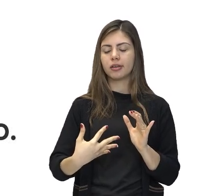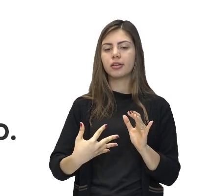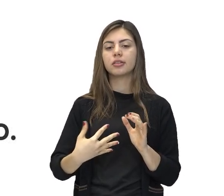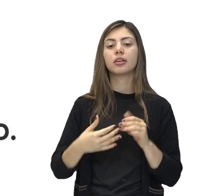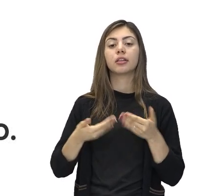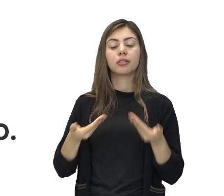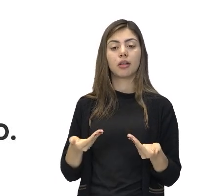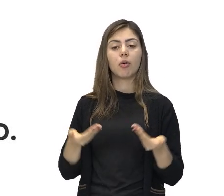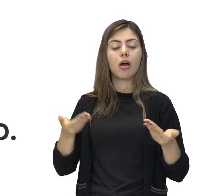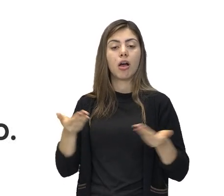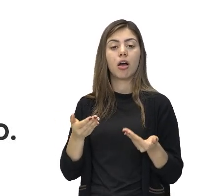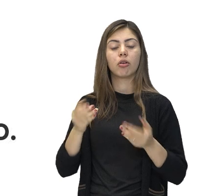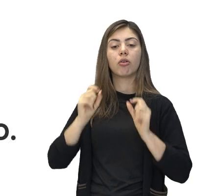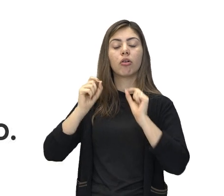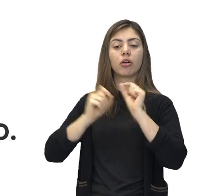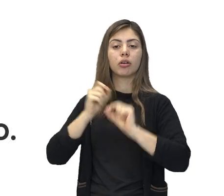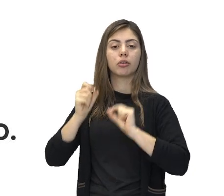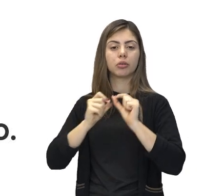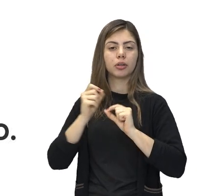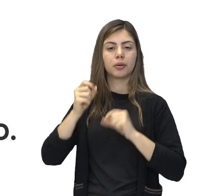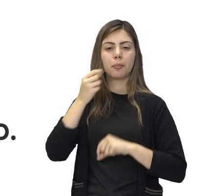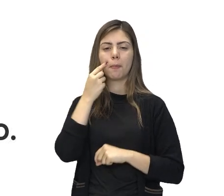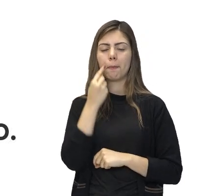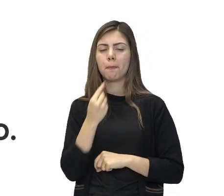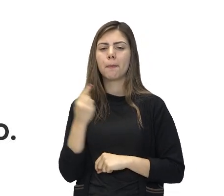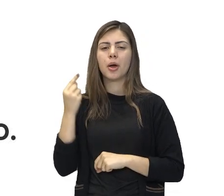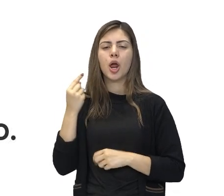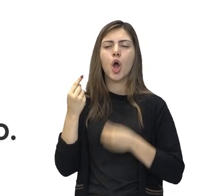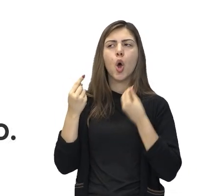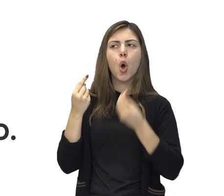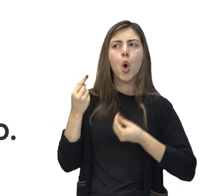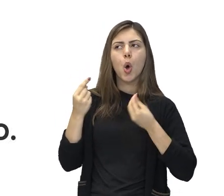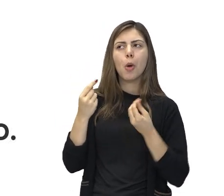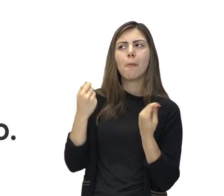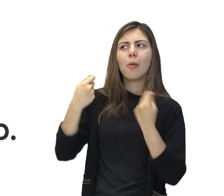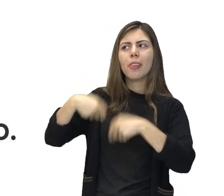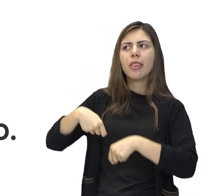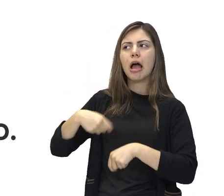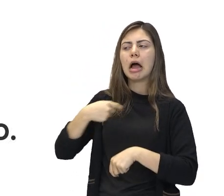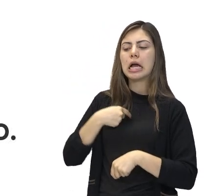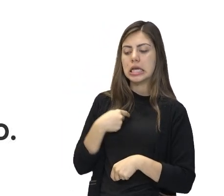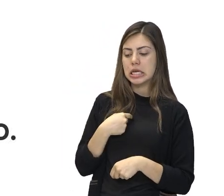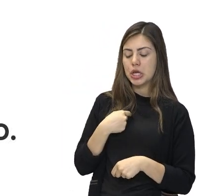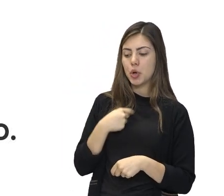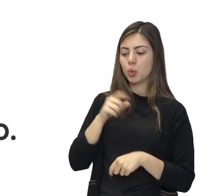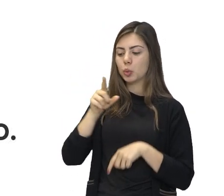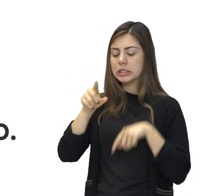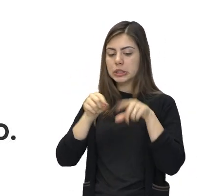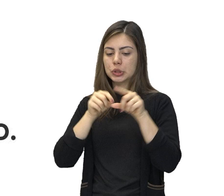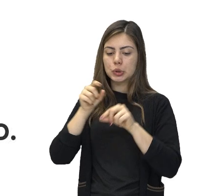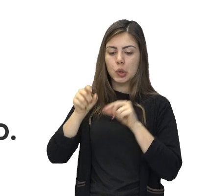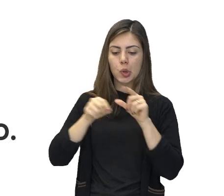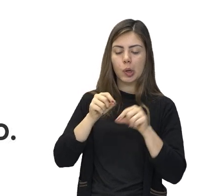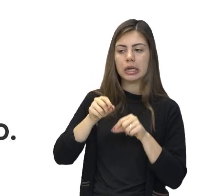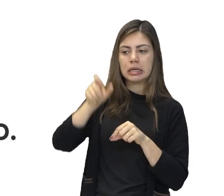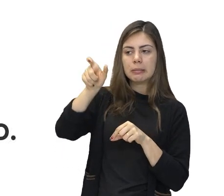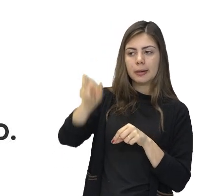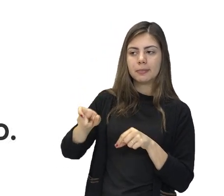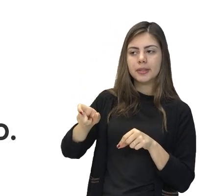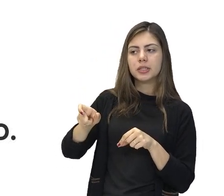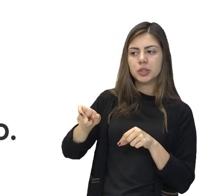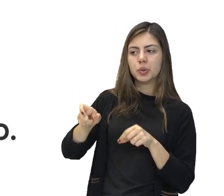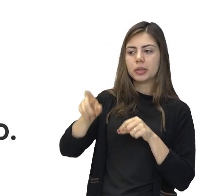e o objetivo, a finalidade da entrevista, como é que eu posso, então, professora, selecionar alguém para